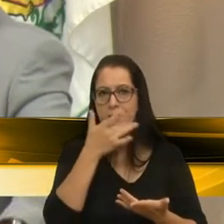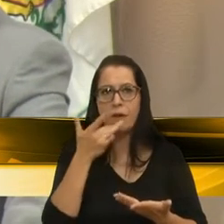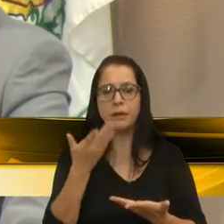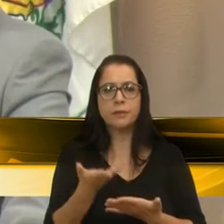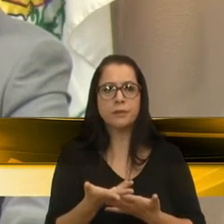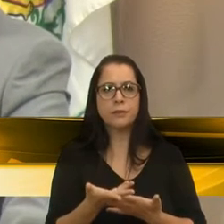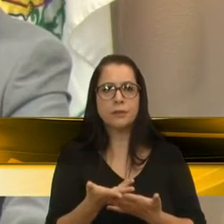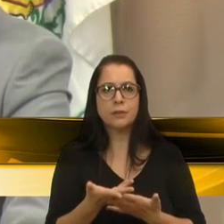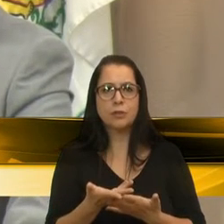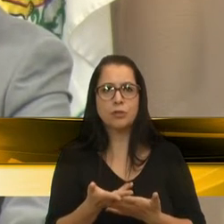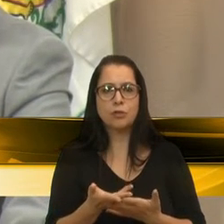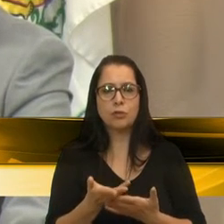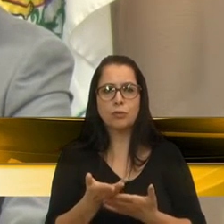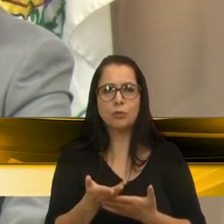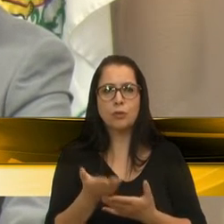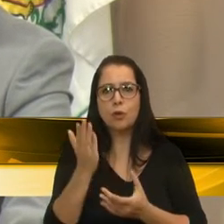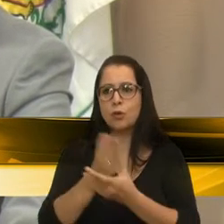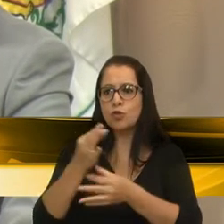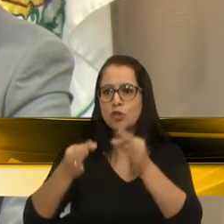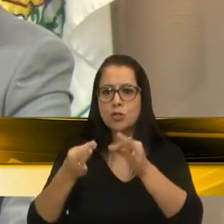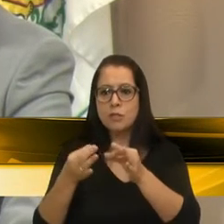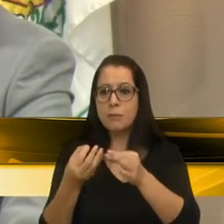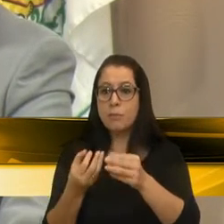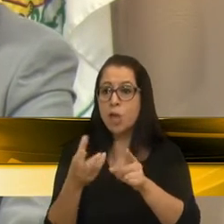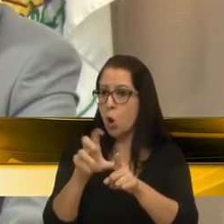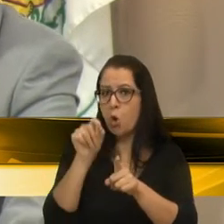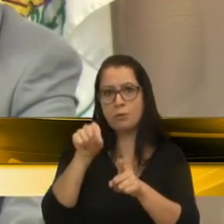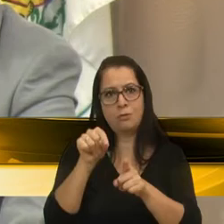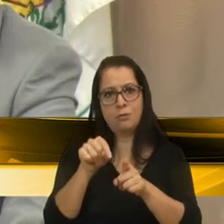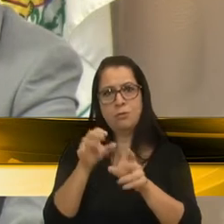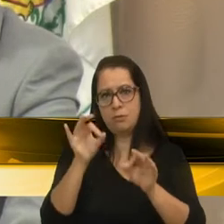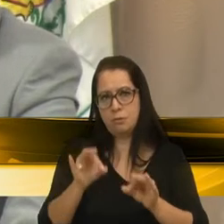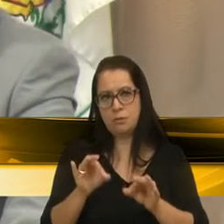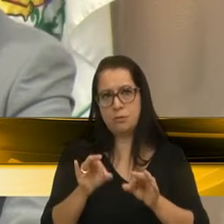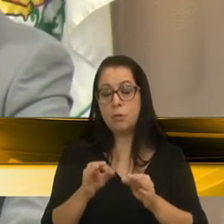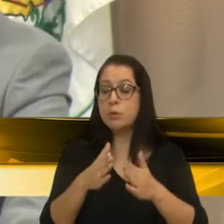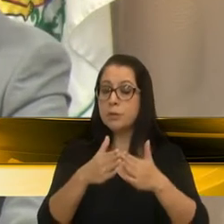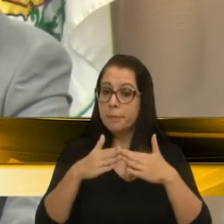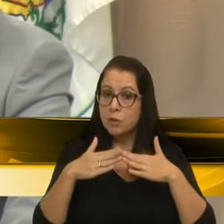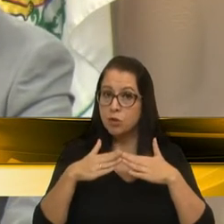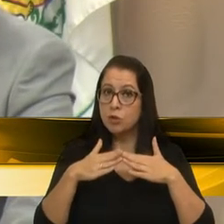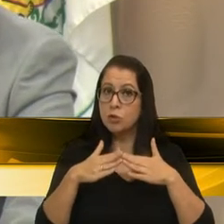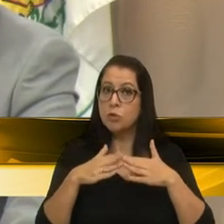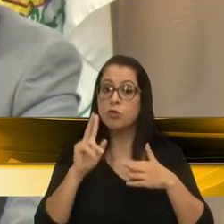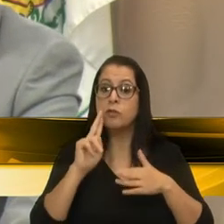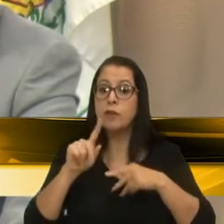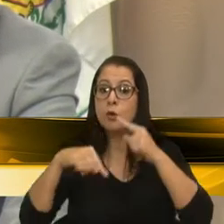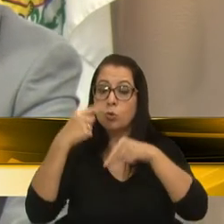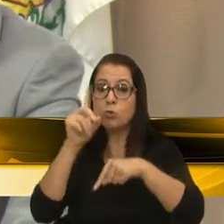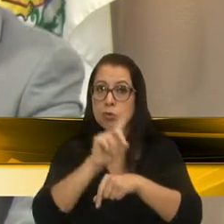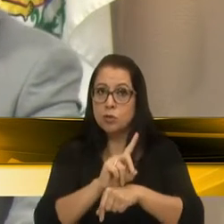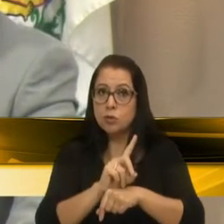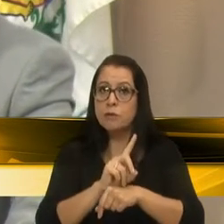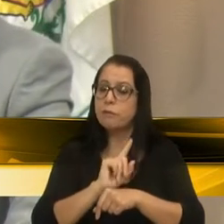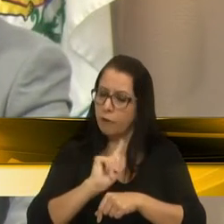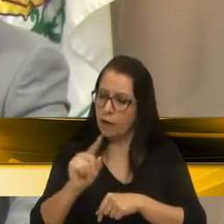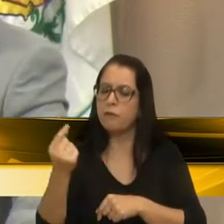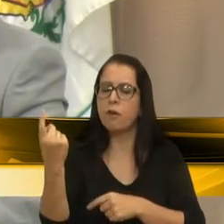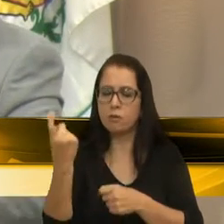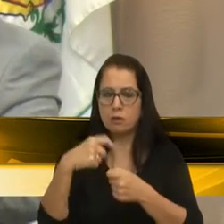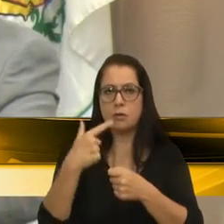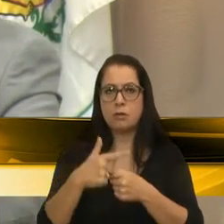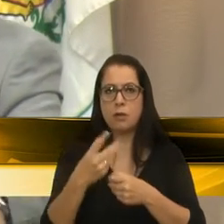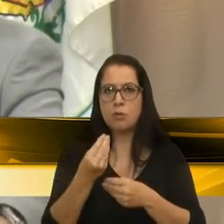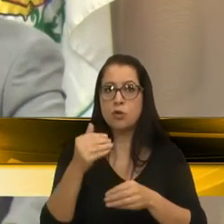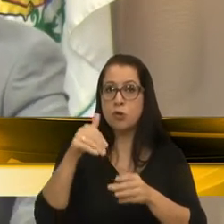tu, juridicamente, contrapor essa situação. E tenho certeza que com esse pedido de vistas, isso vai vir à tona também e muitos